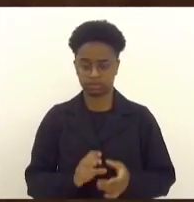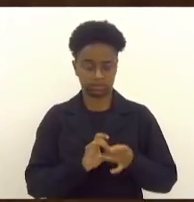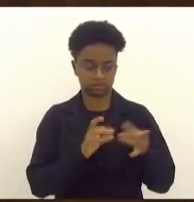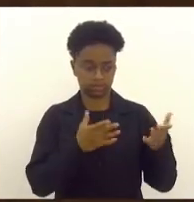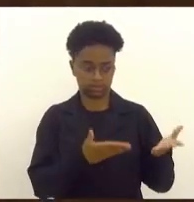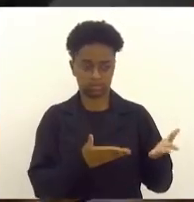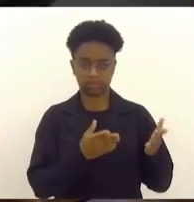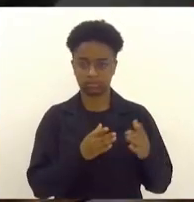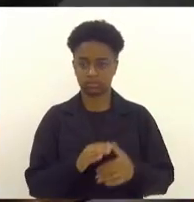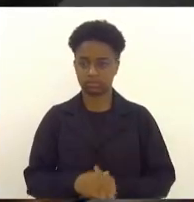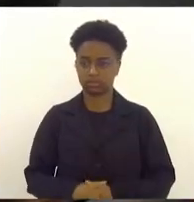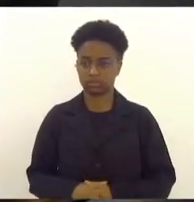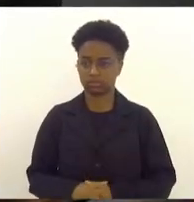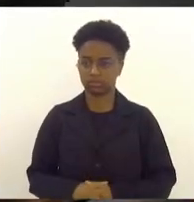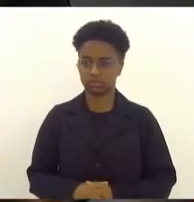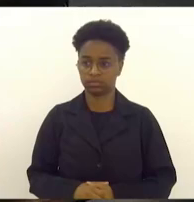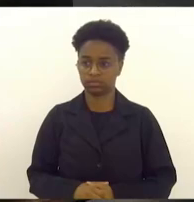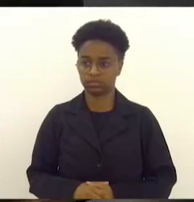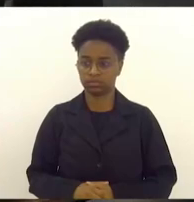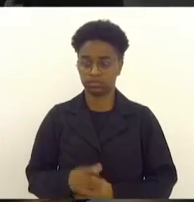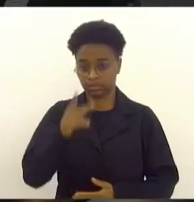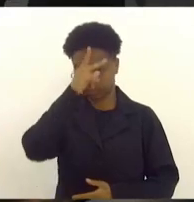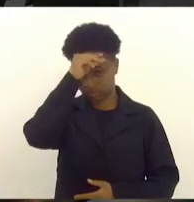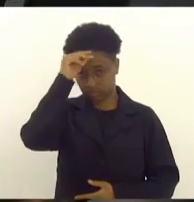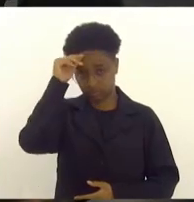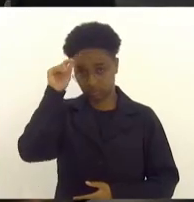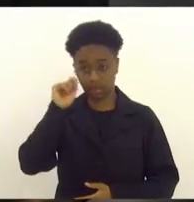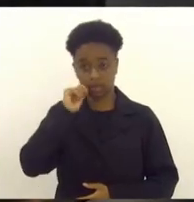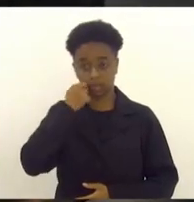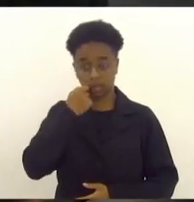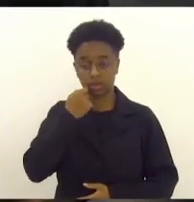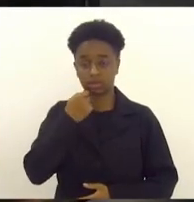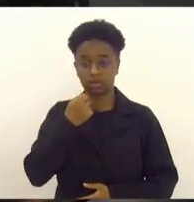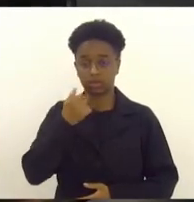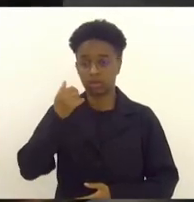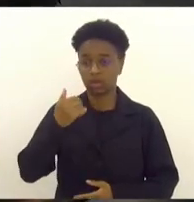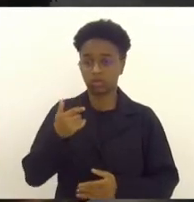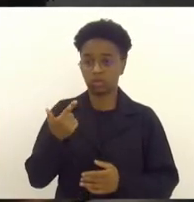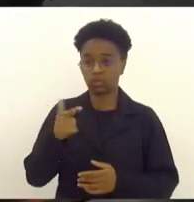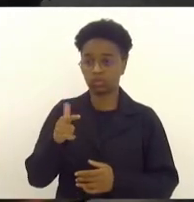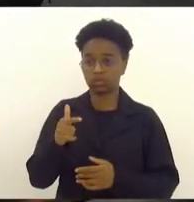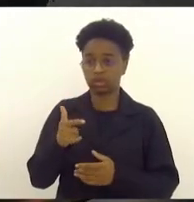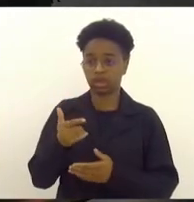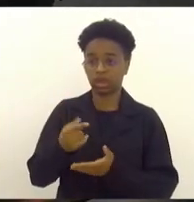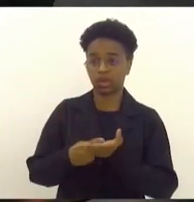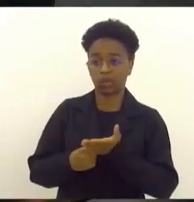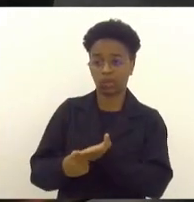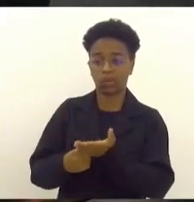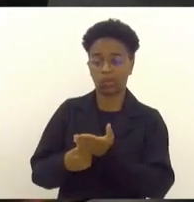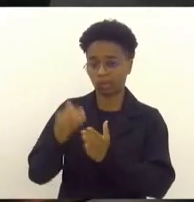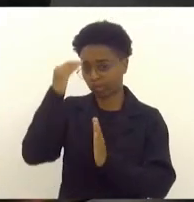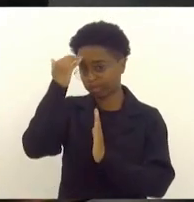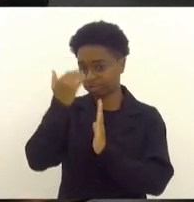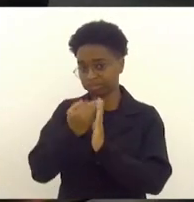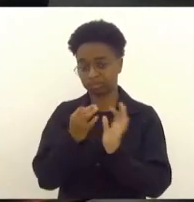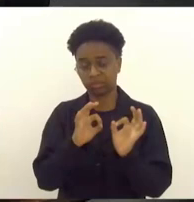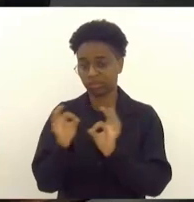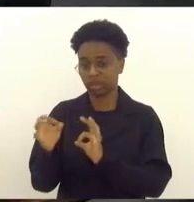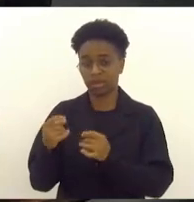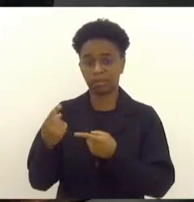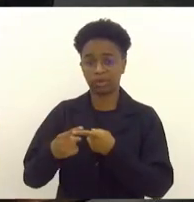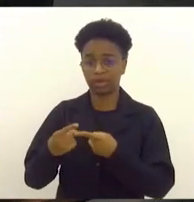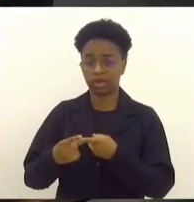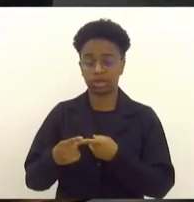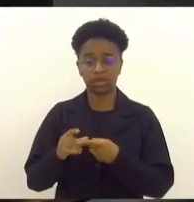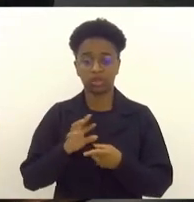deputado Paes não cumpre acordo com ninguém Deputado só tá enganado Deputado ele não é Leal